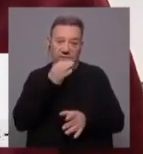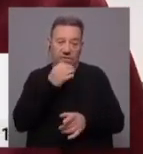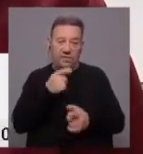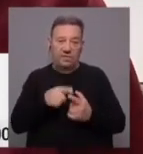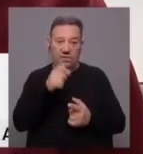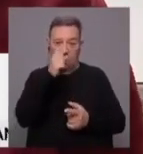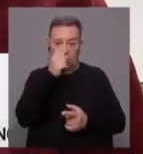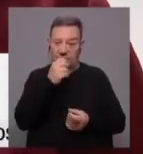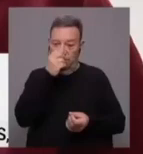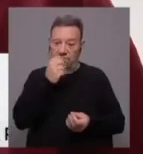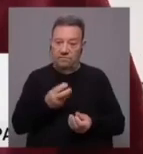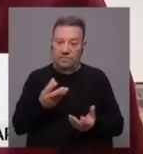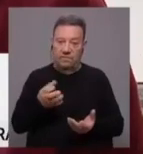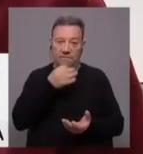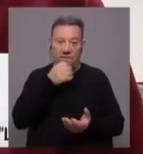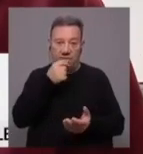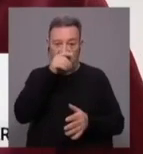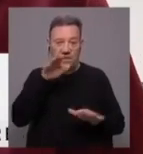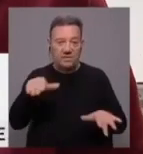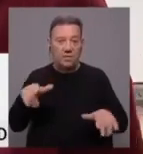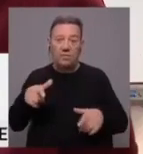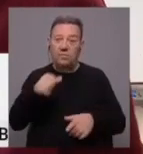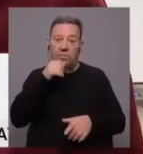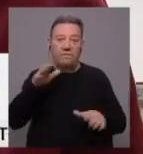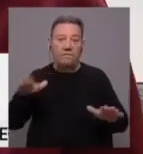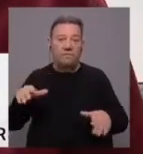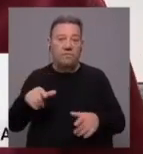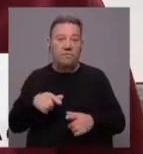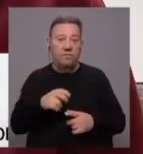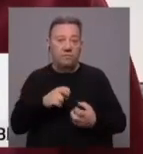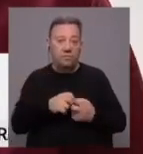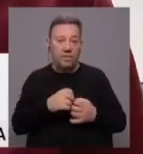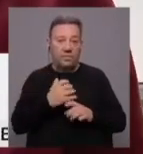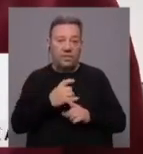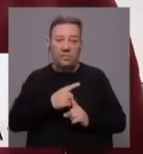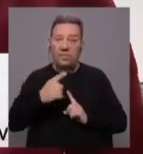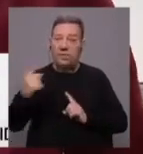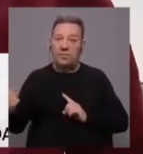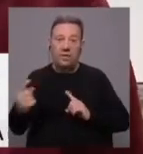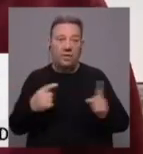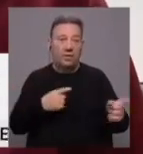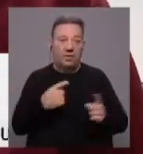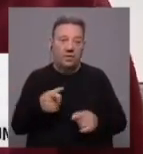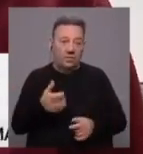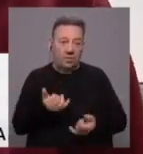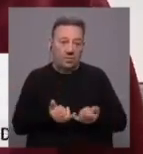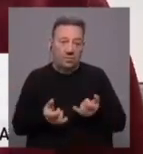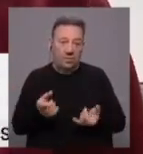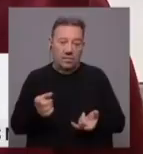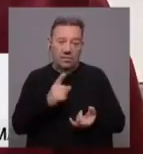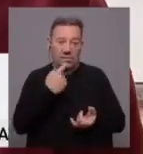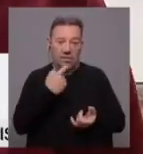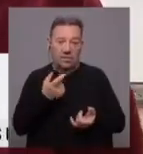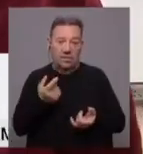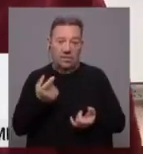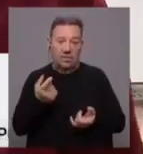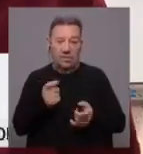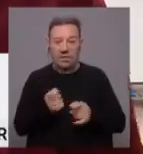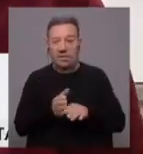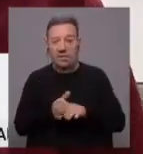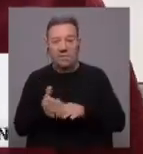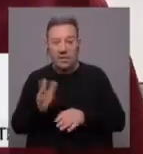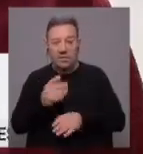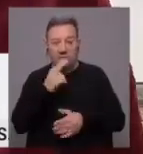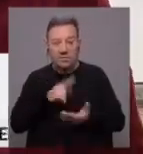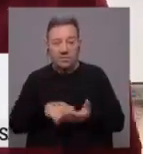dos estágio estamos a falar de insetos que voam que transportam estes problemas Portanto o risco Ah não digo que tal virada da esquina pronto